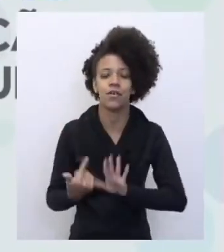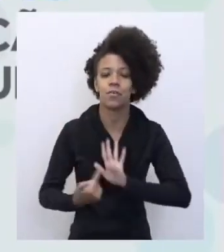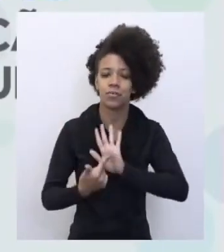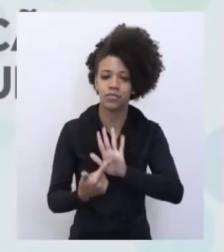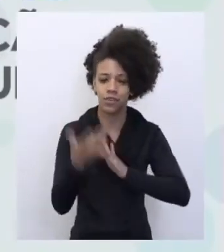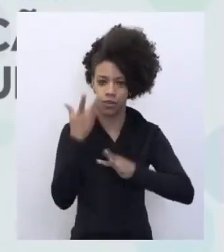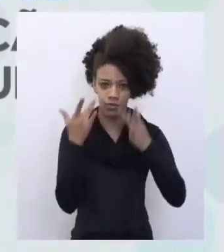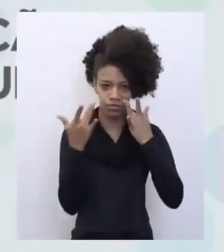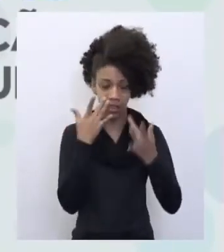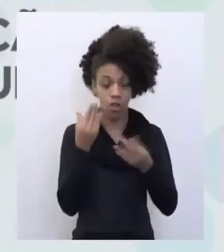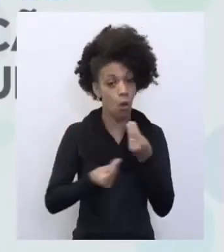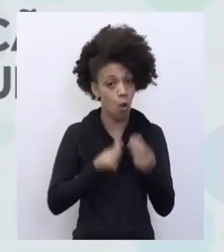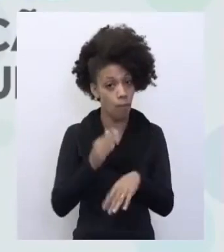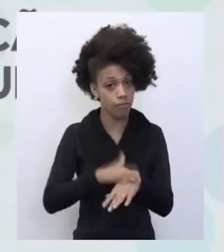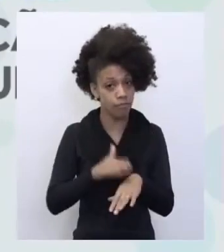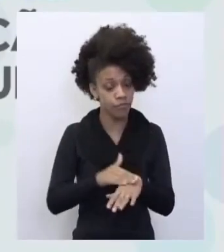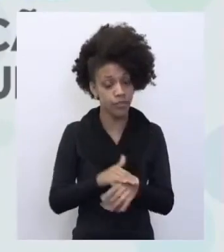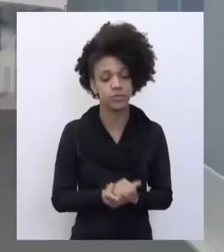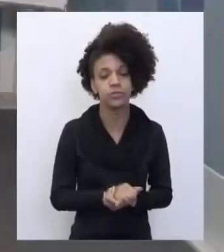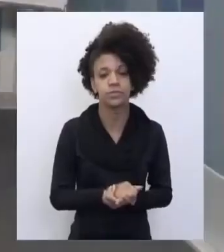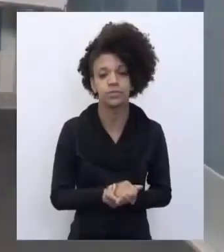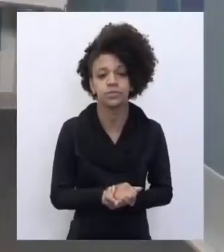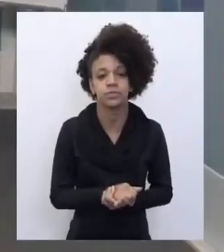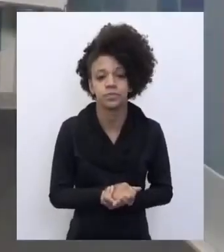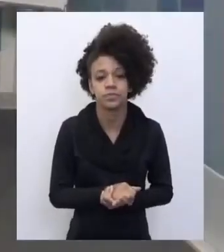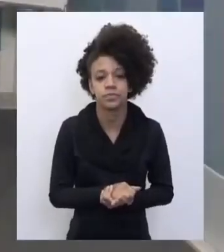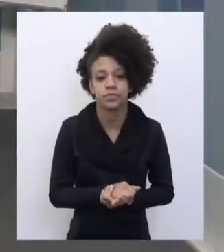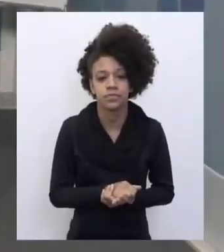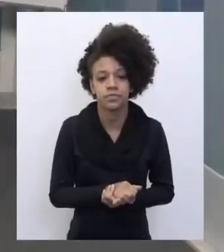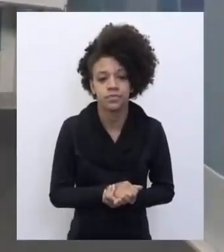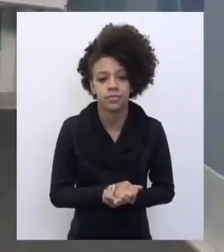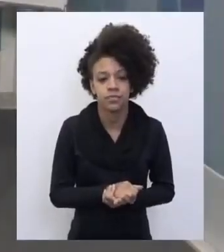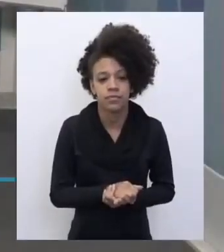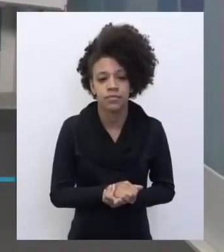teatrinho, como que foi feito, tá?